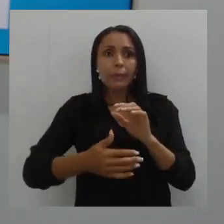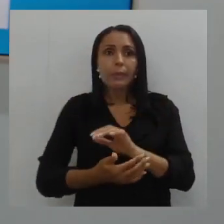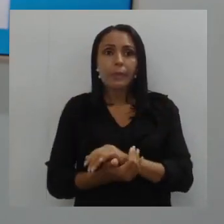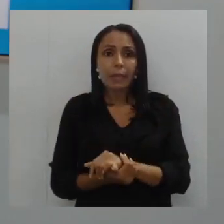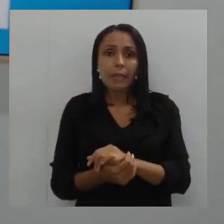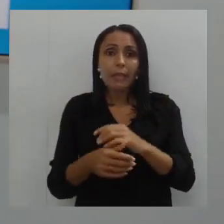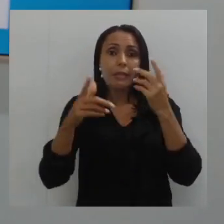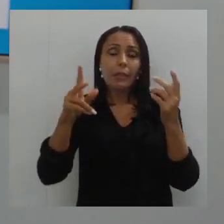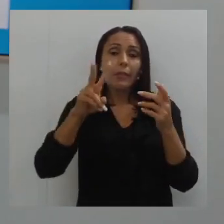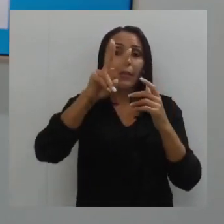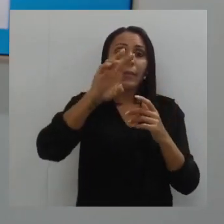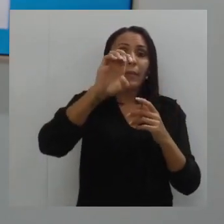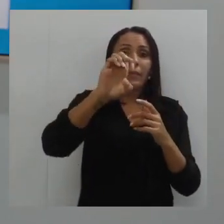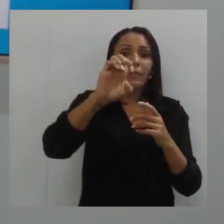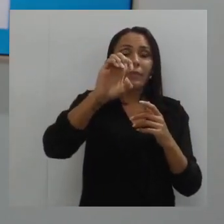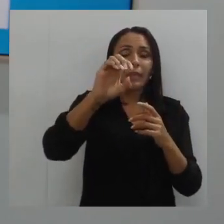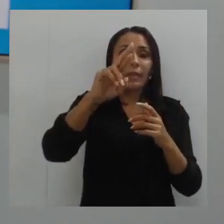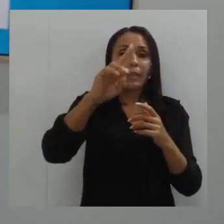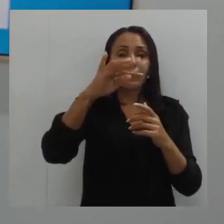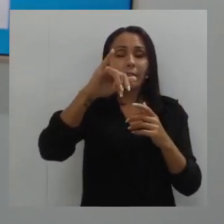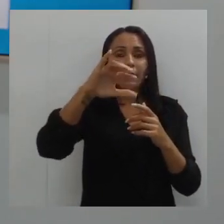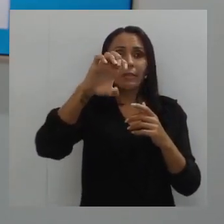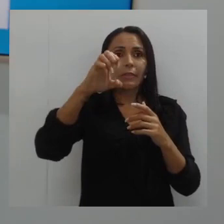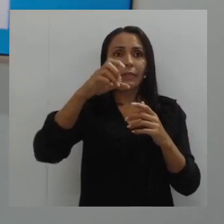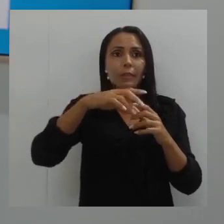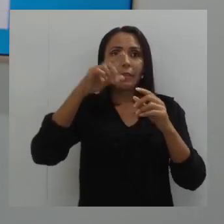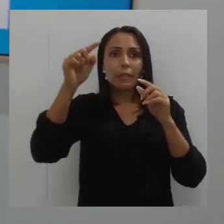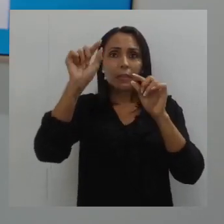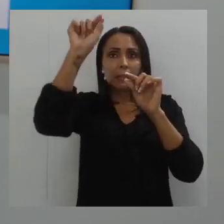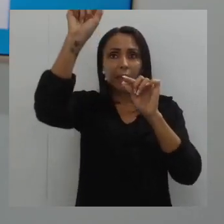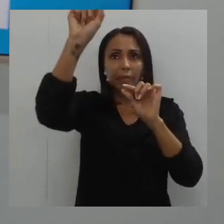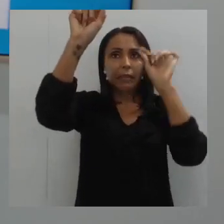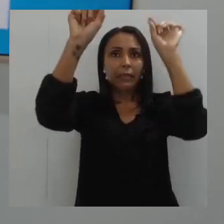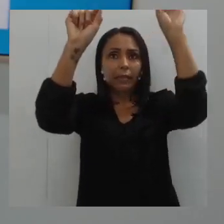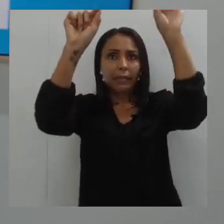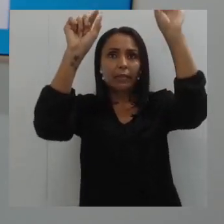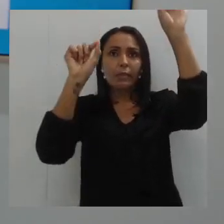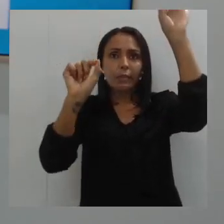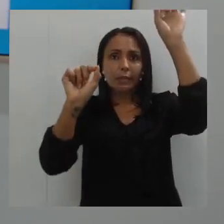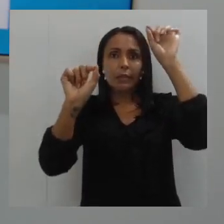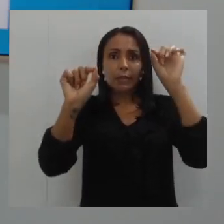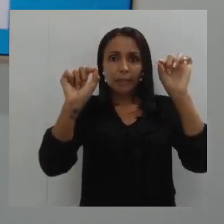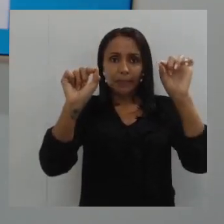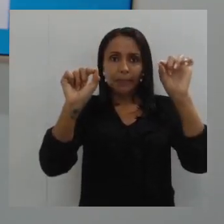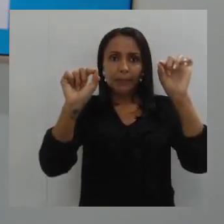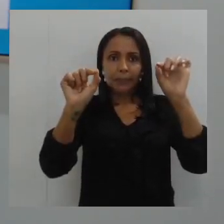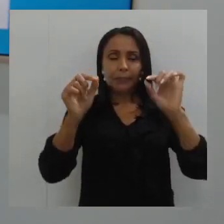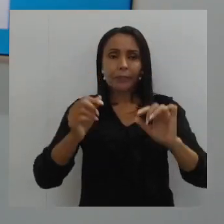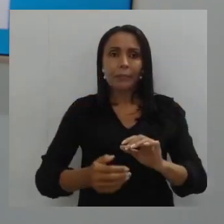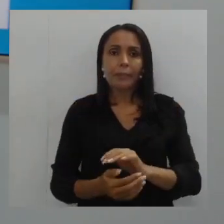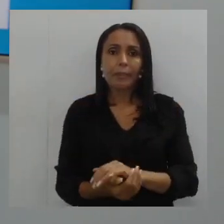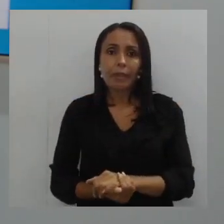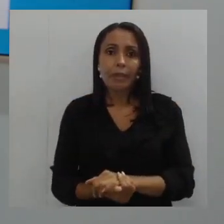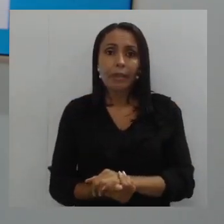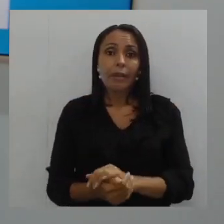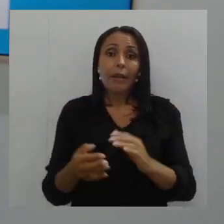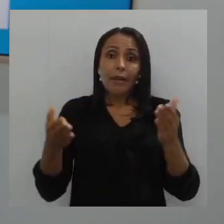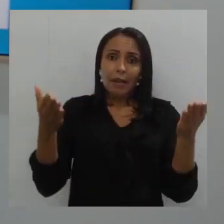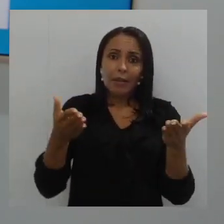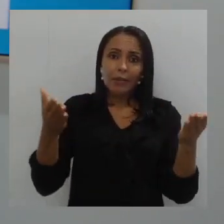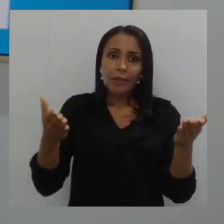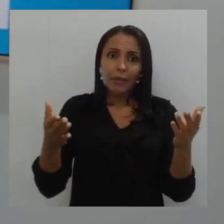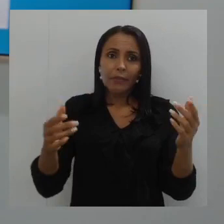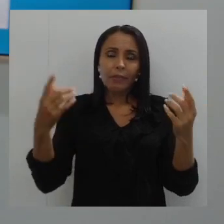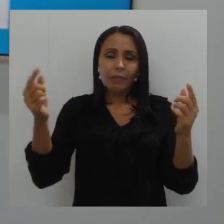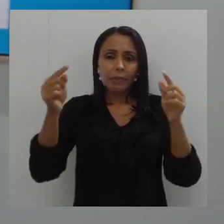os vértices, ó, um vértice aqui, outro vértice aqui e outro vértice aqui. Então agora eu vou inscrever